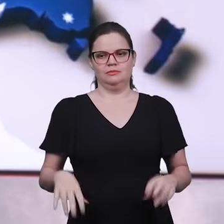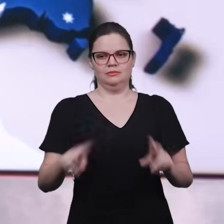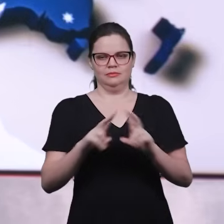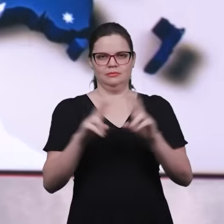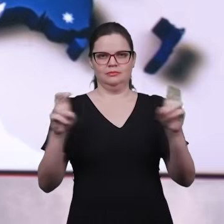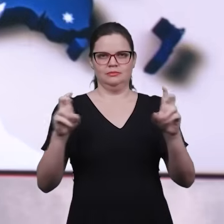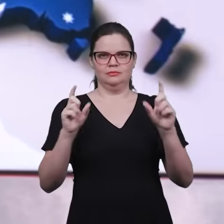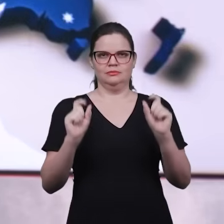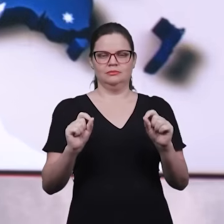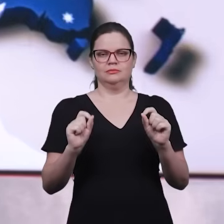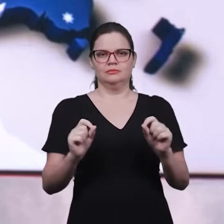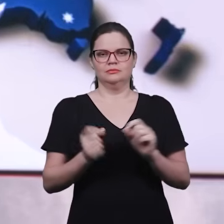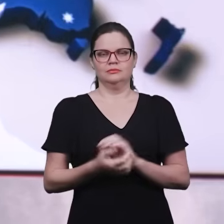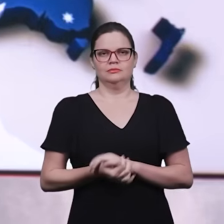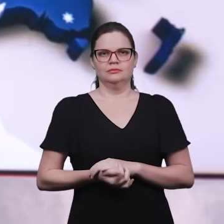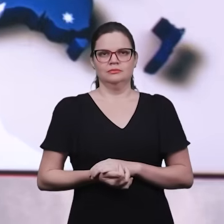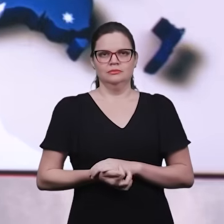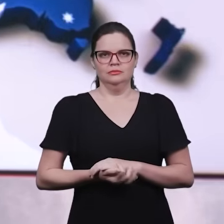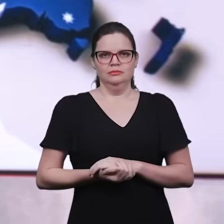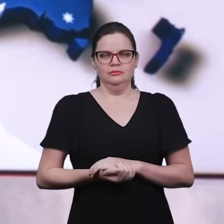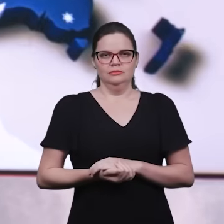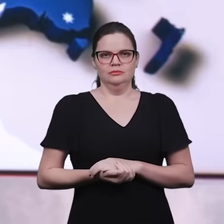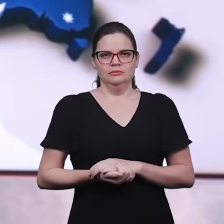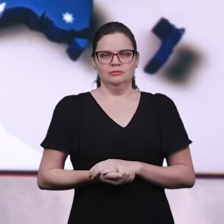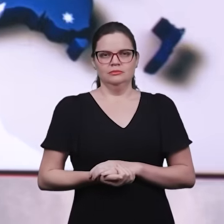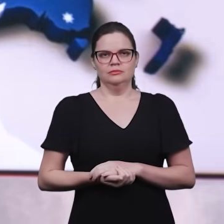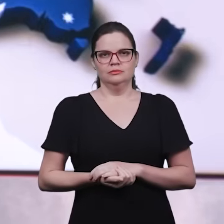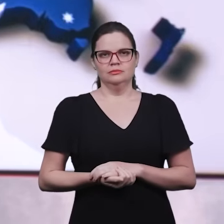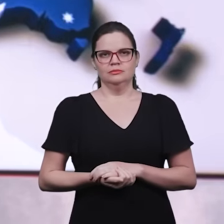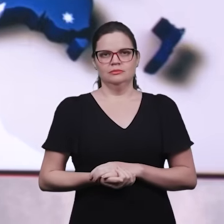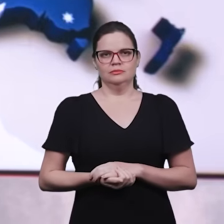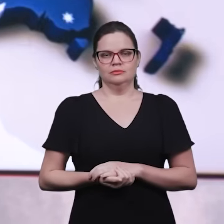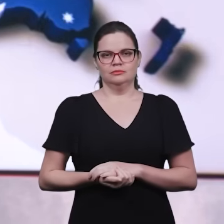inicialmente, de forma muito